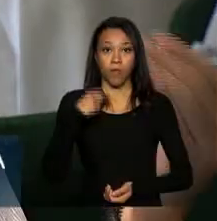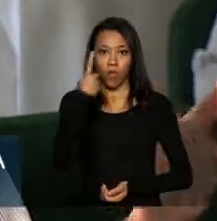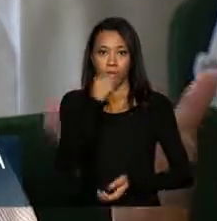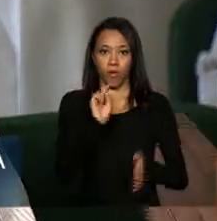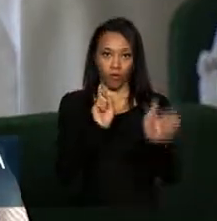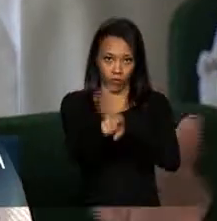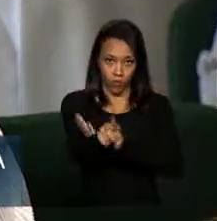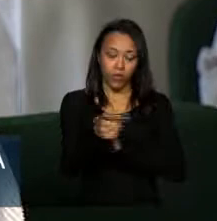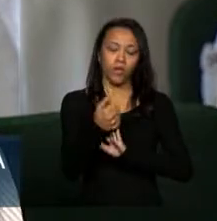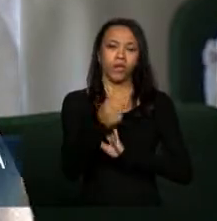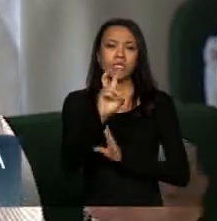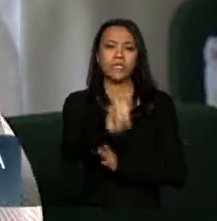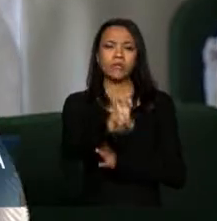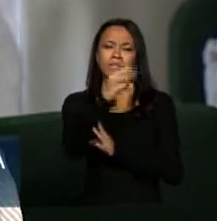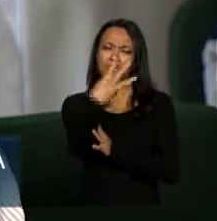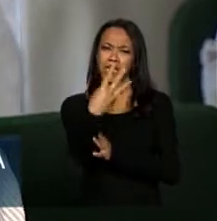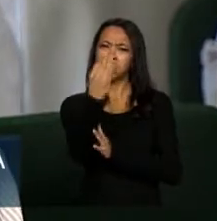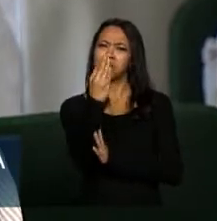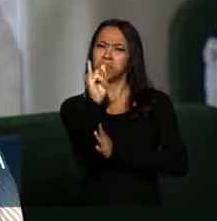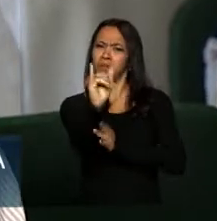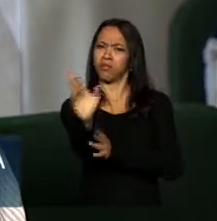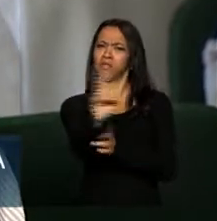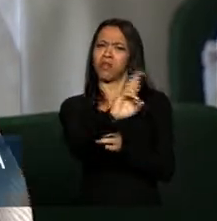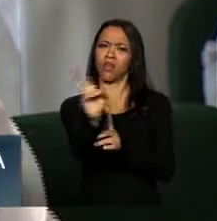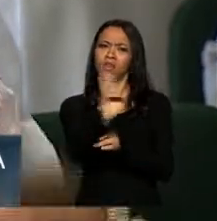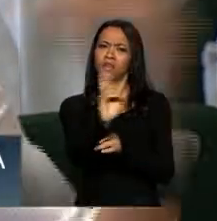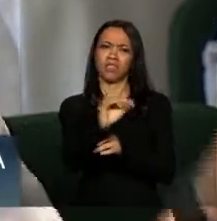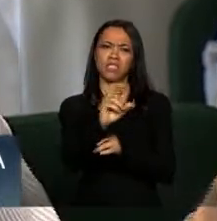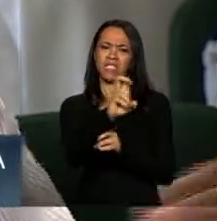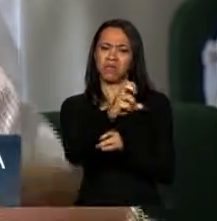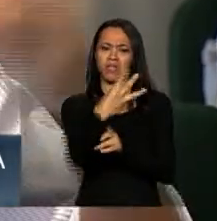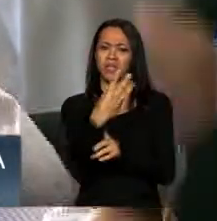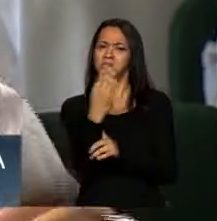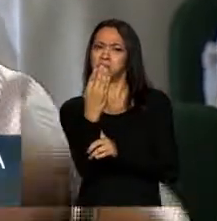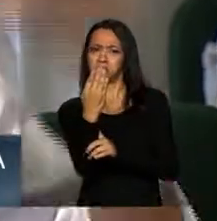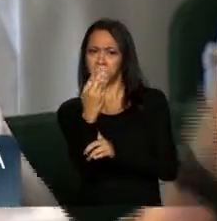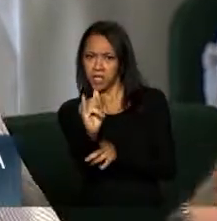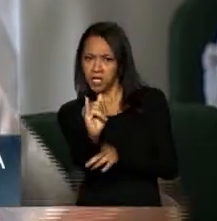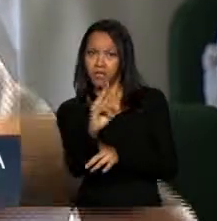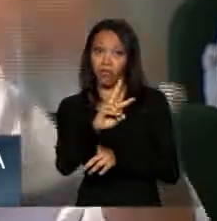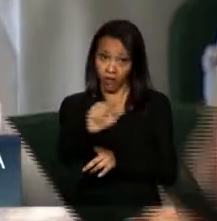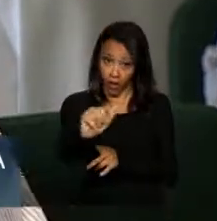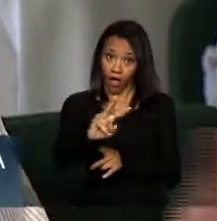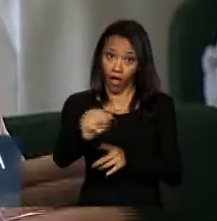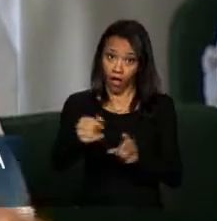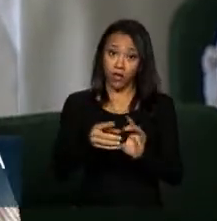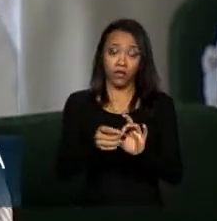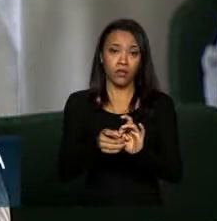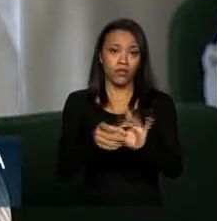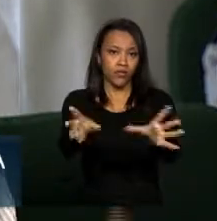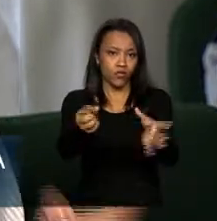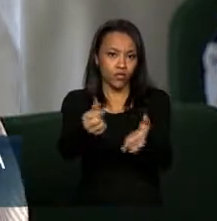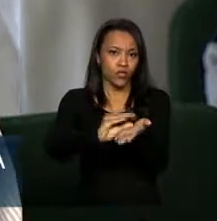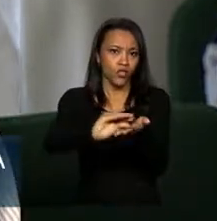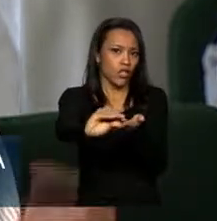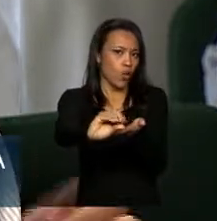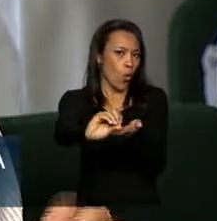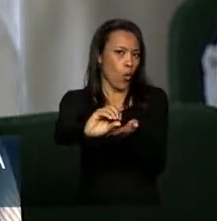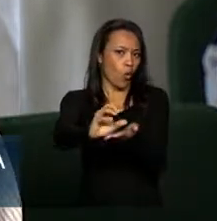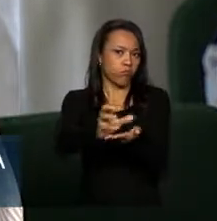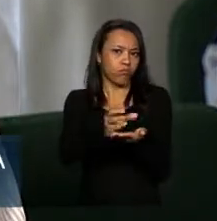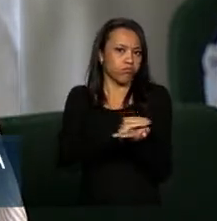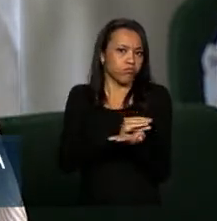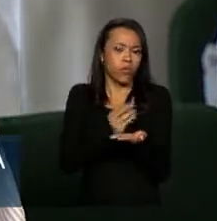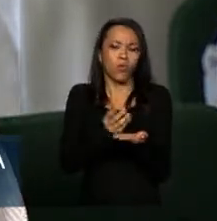Queria saber o que o governo diz sobre esse 53 bi. Vai liberar, não vai, quando, quanto? Essa é a primeira